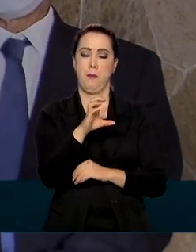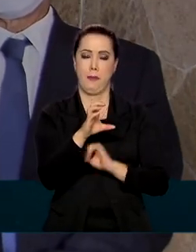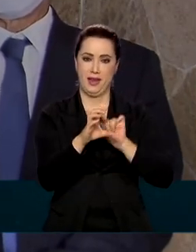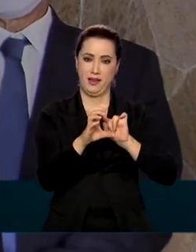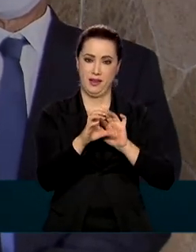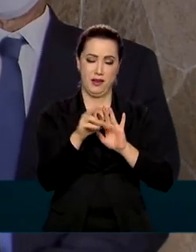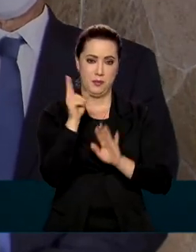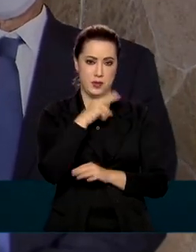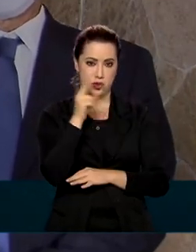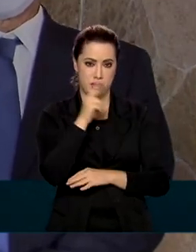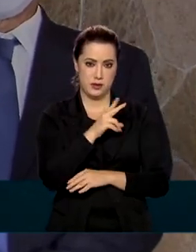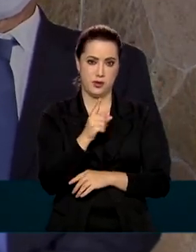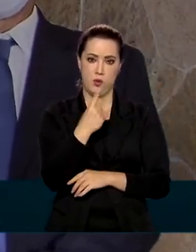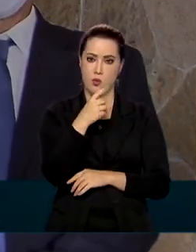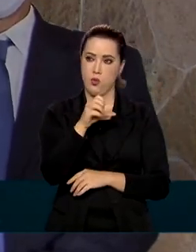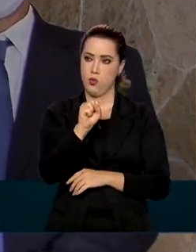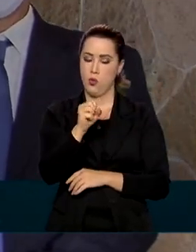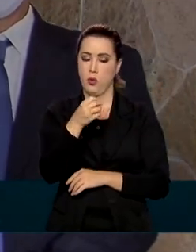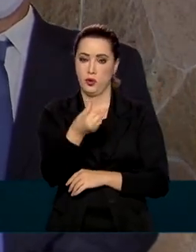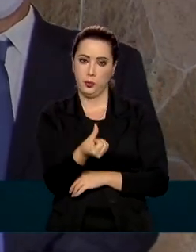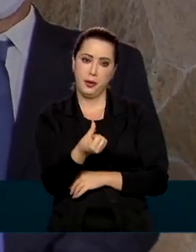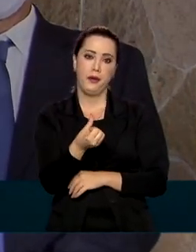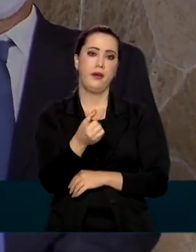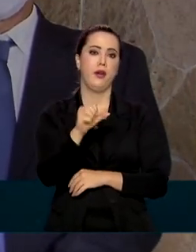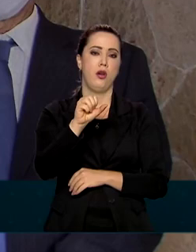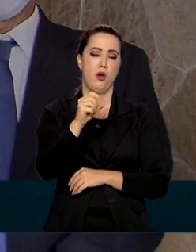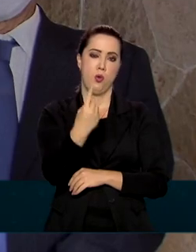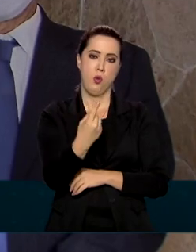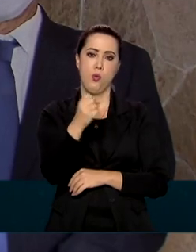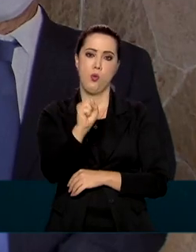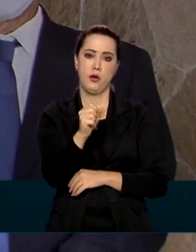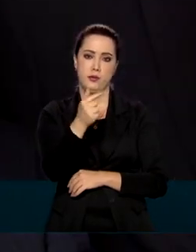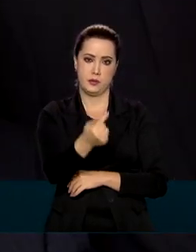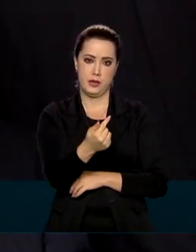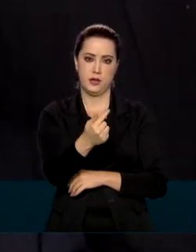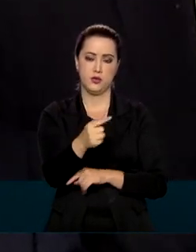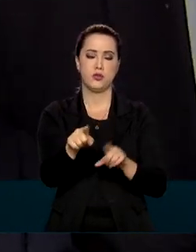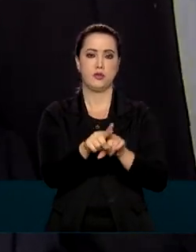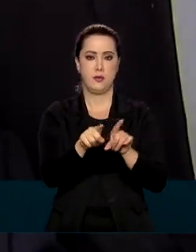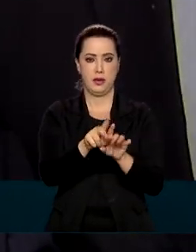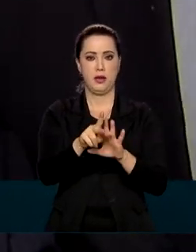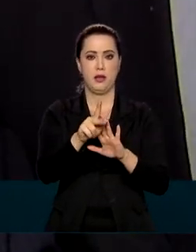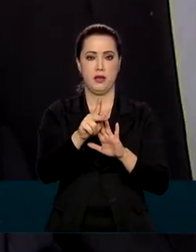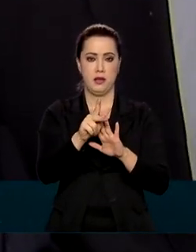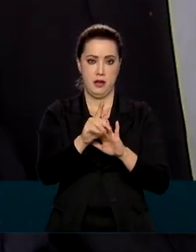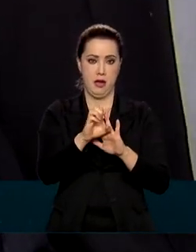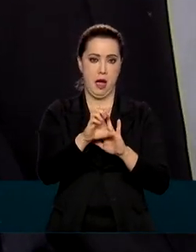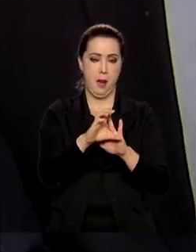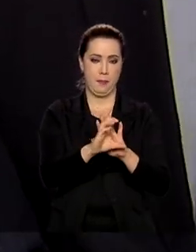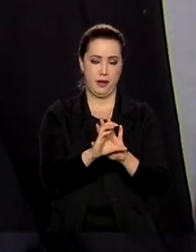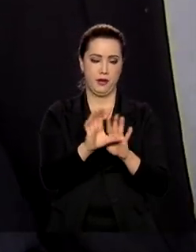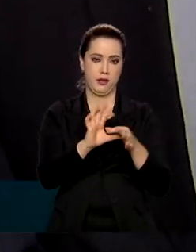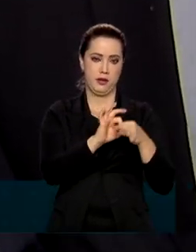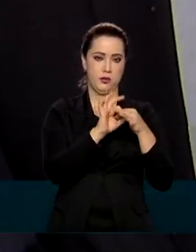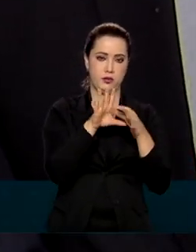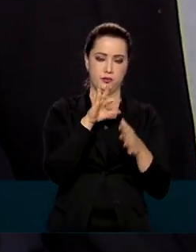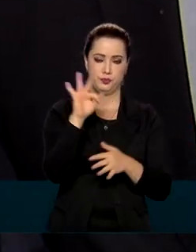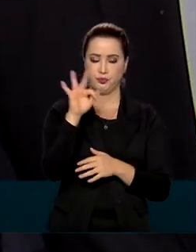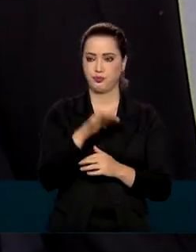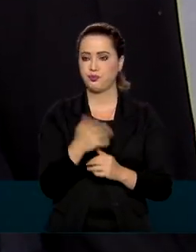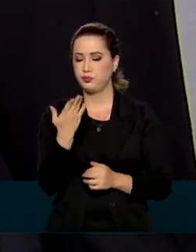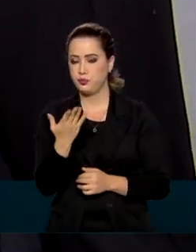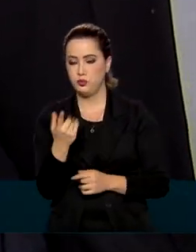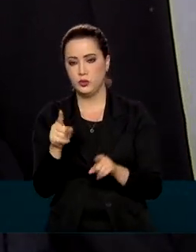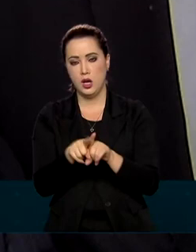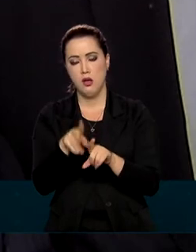a PEC dos Fundos Públicos, 187, e a PEC do Pacto Federativo. O ministro da Economia falou sobre a importância